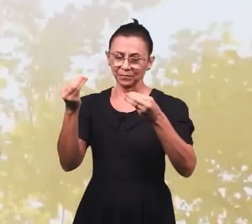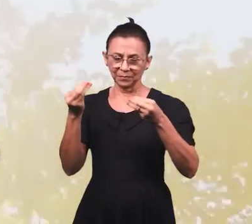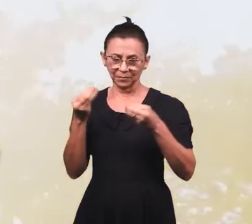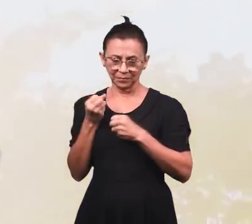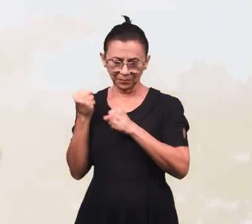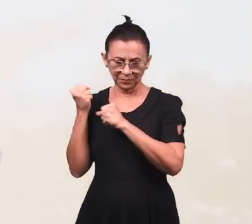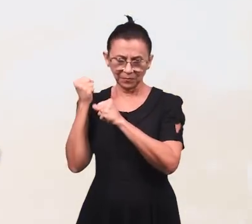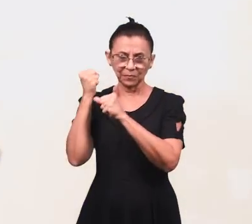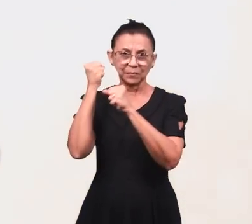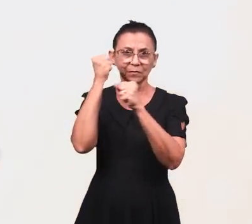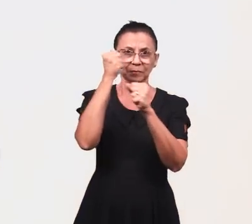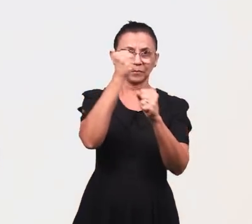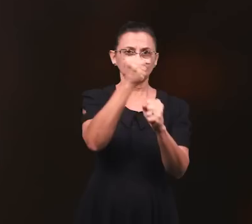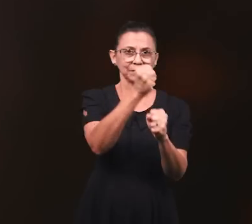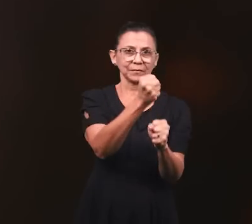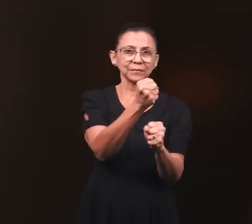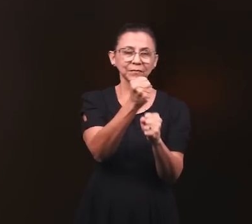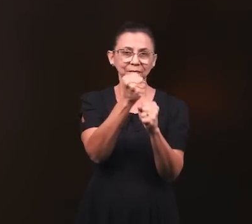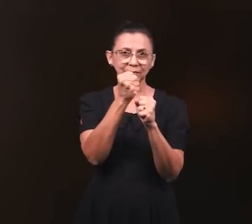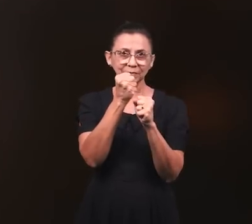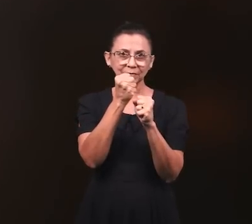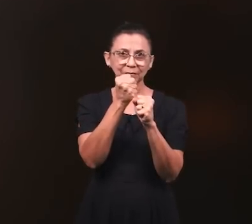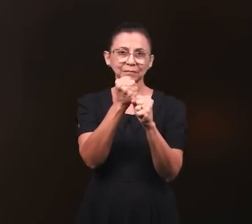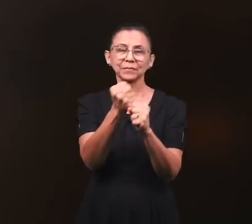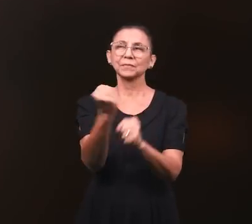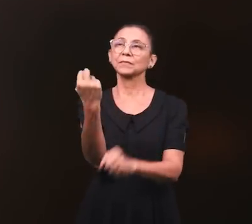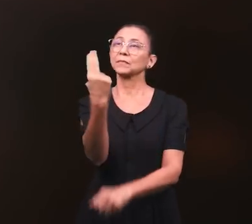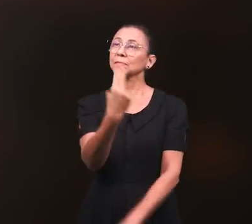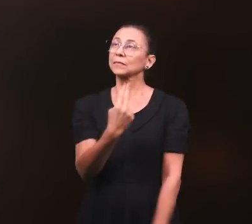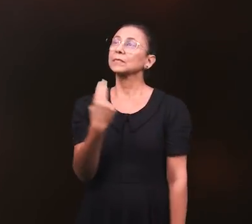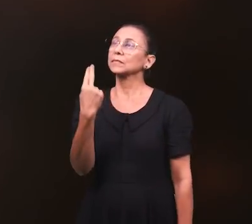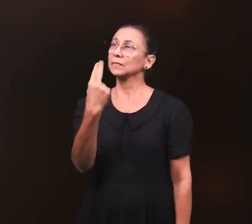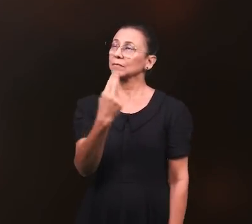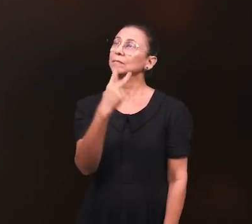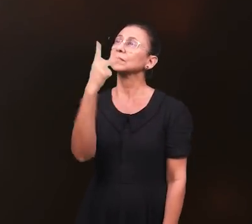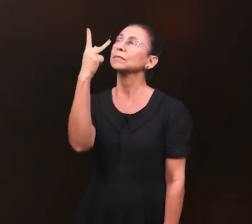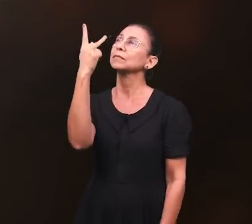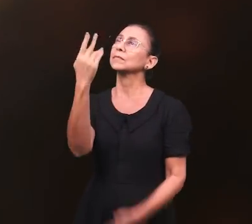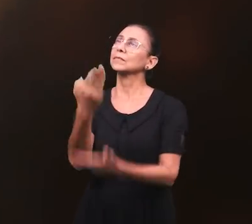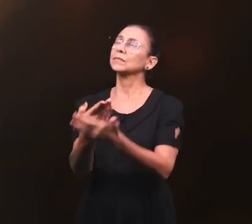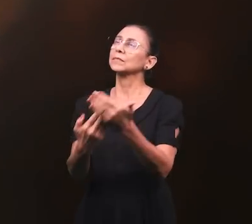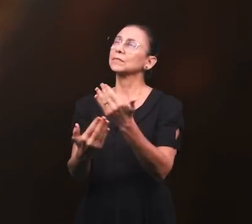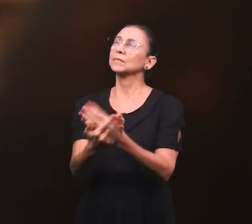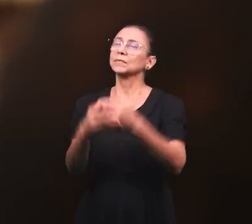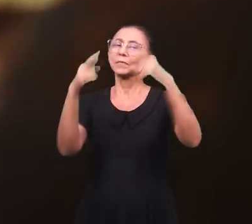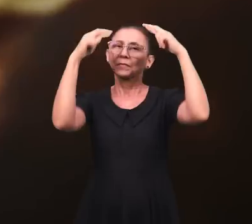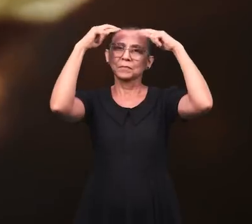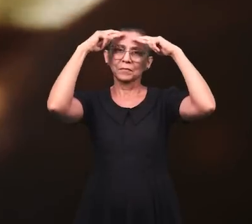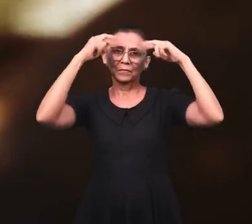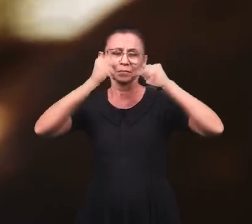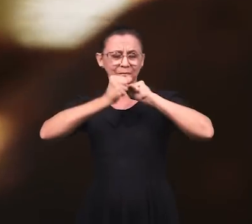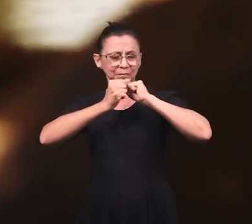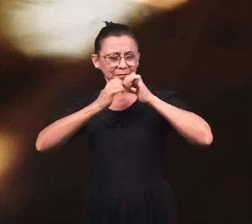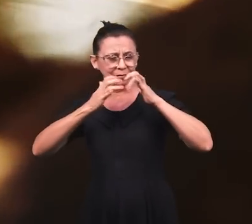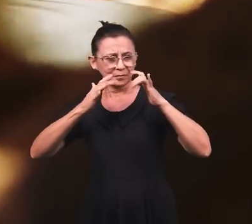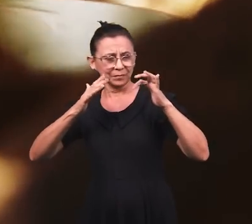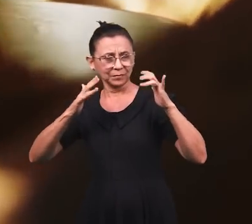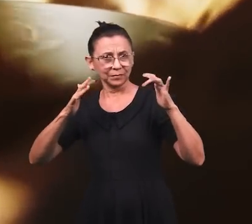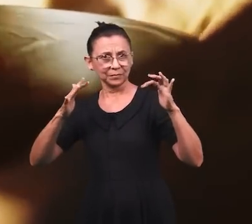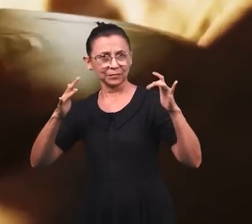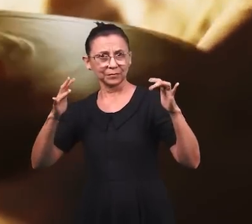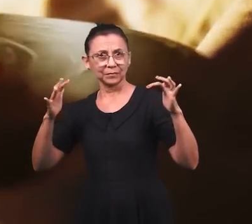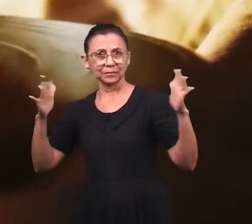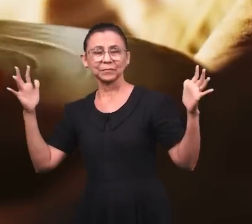reveste de poder para ser um vaso de honra e